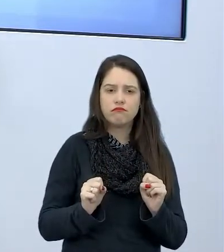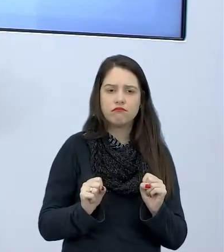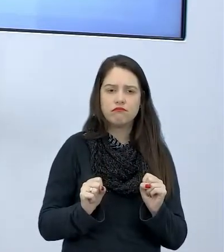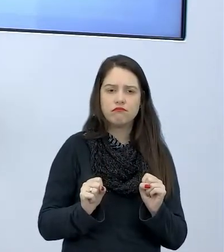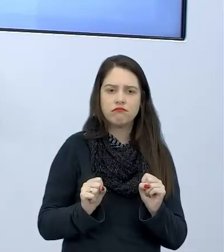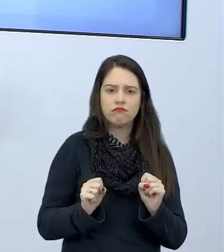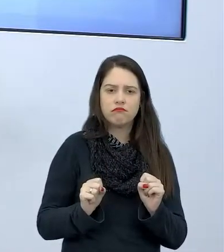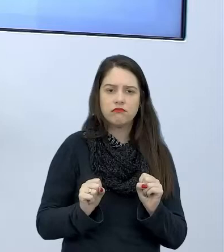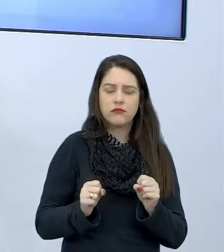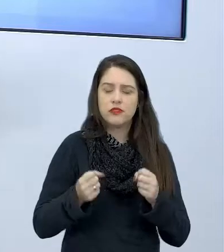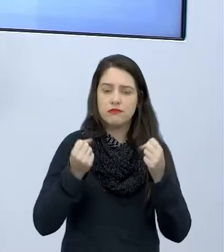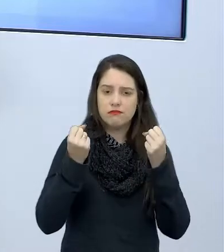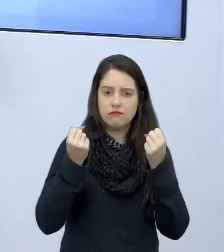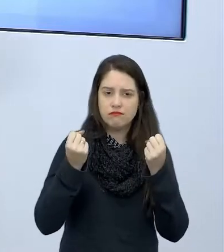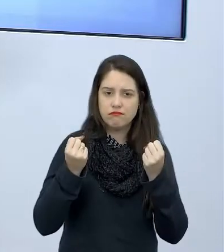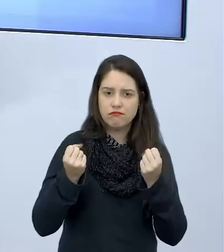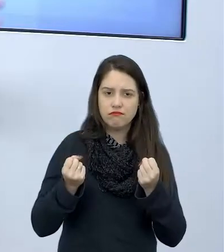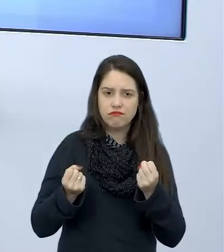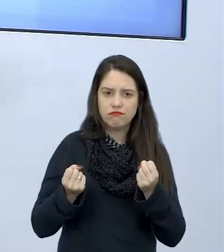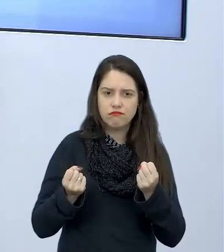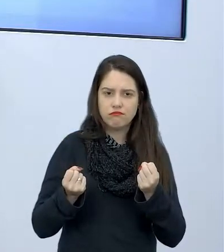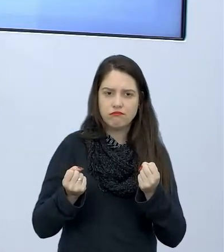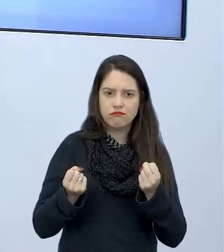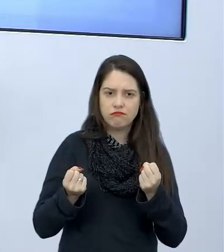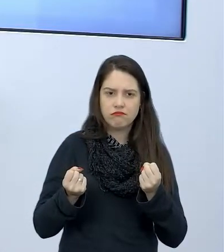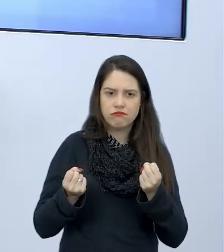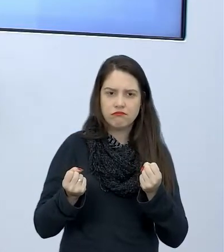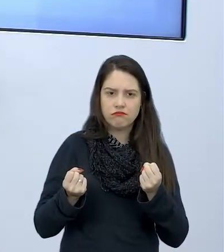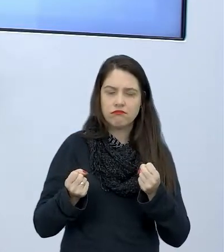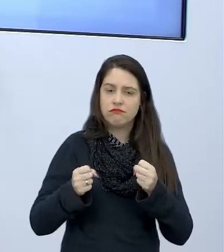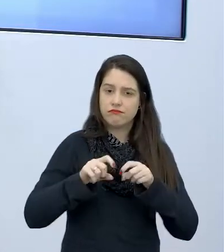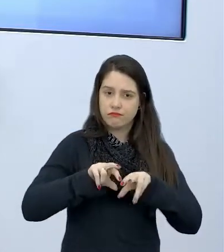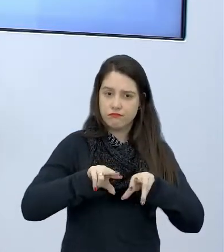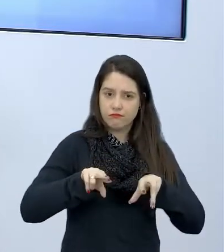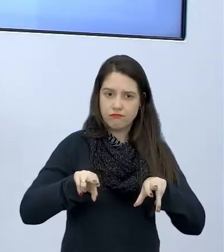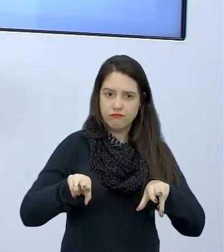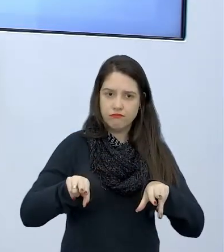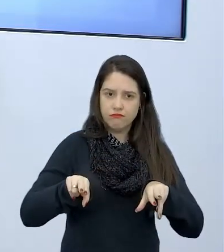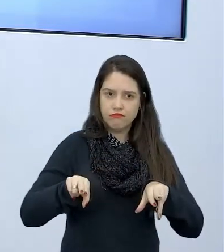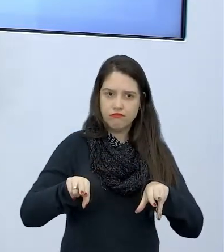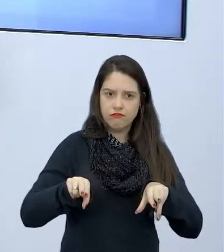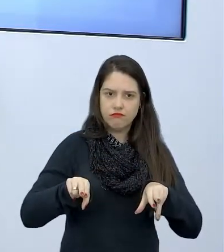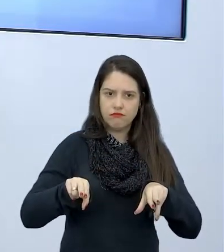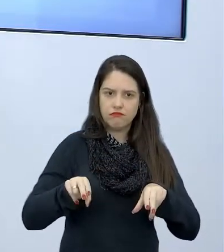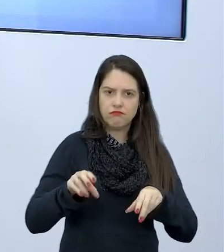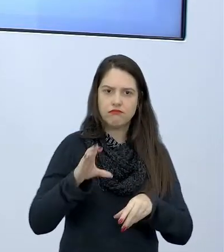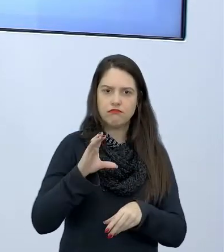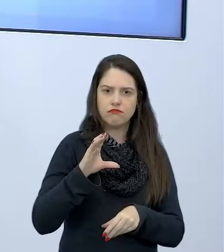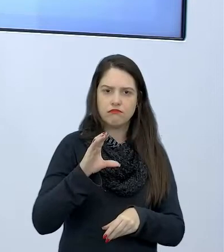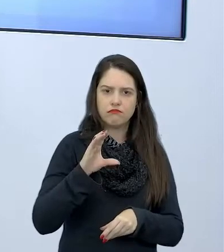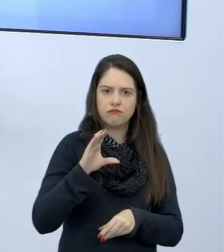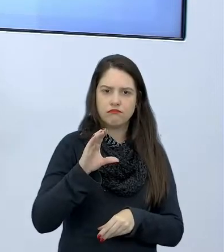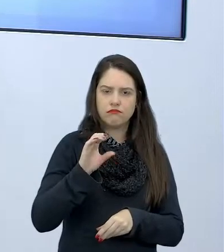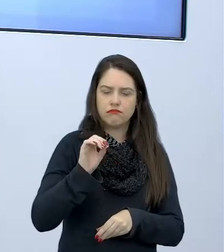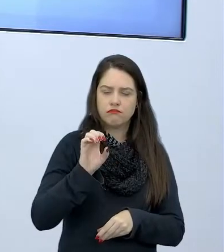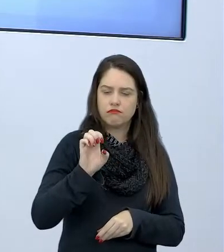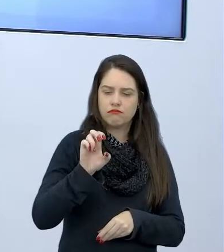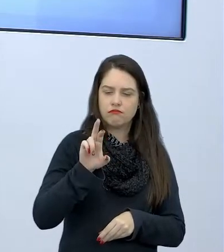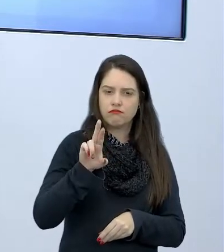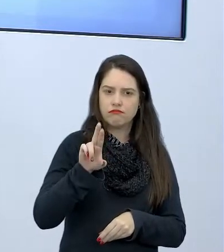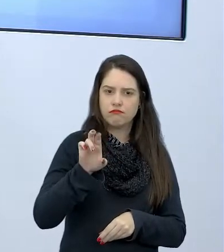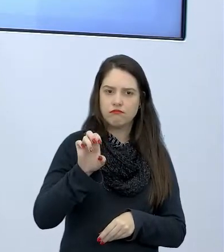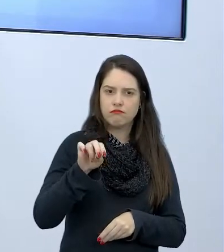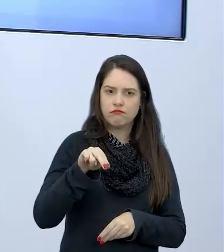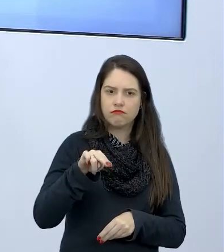não sobrecarregar, né, a gente conseguir pensar isso de uma maneira coerente, a gente separou isso, né, em 2 momentos, a gente vai ver